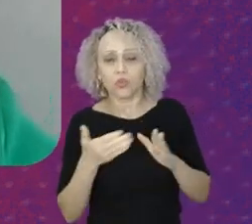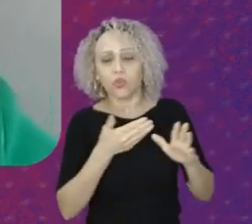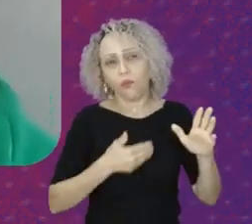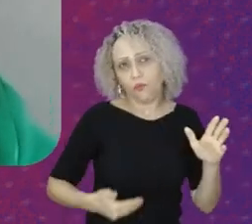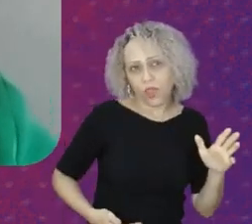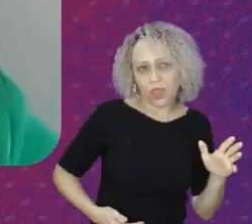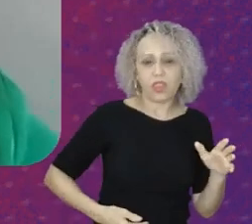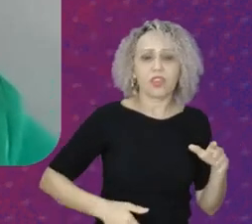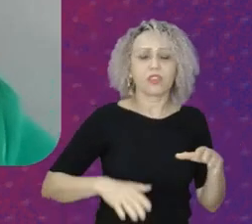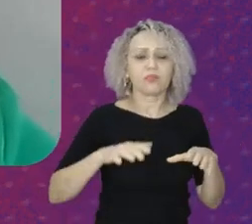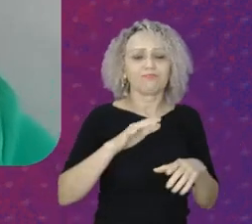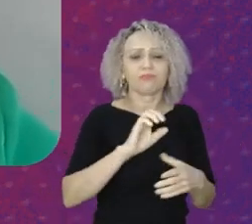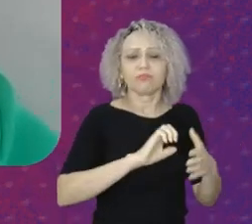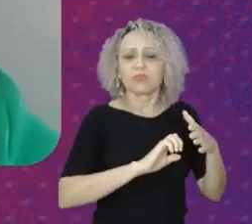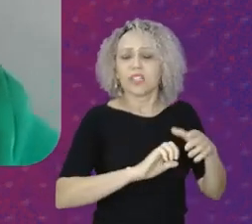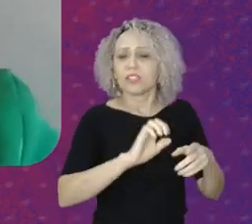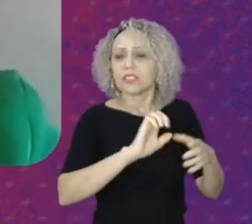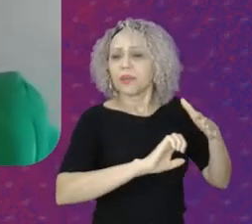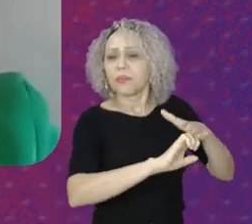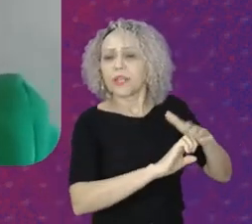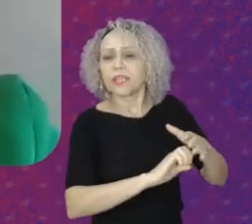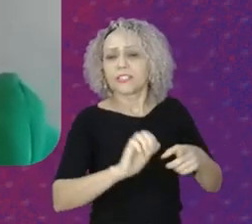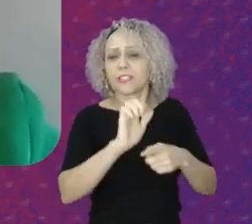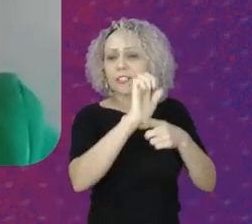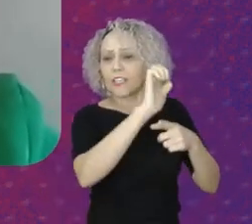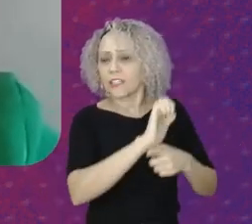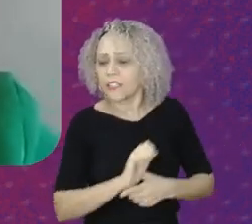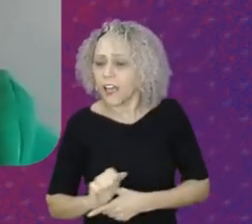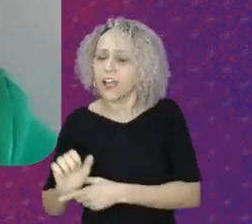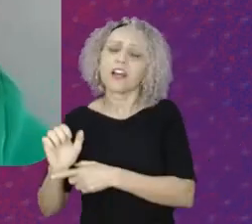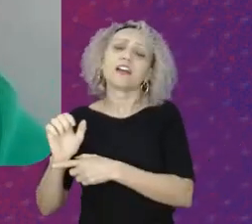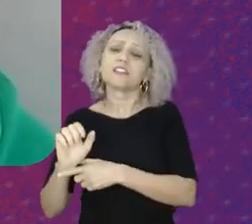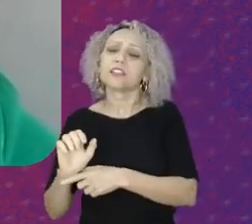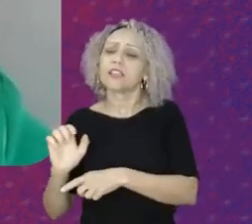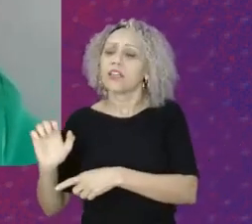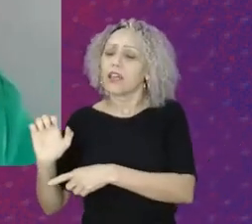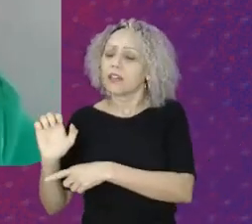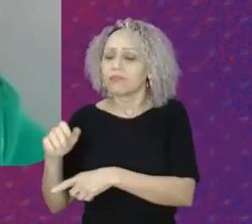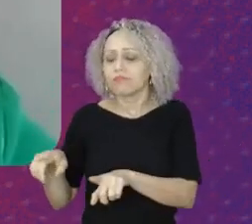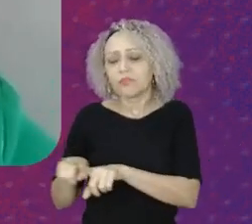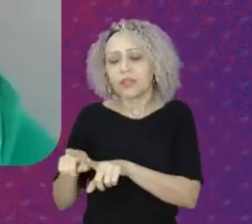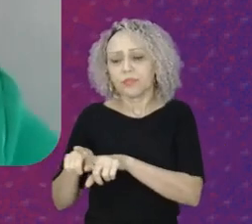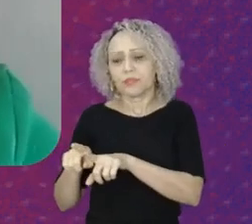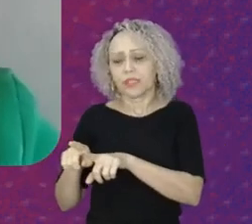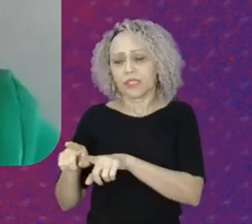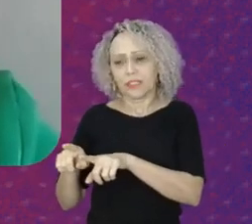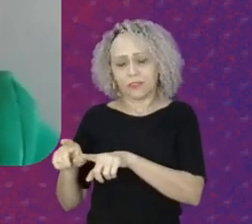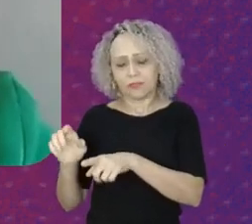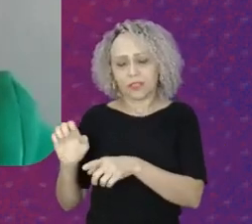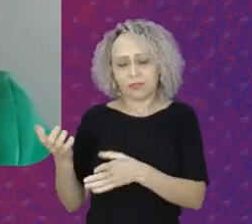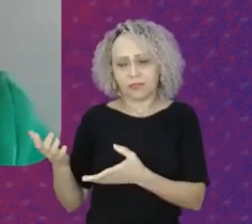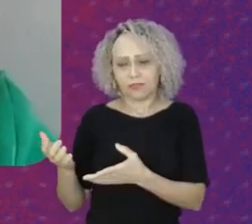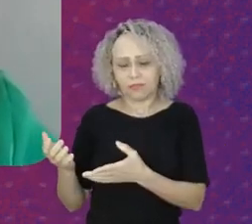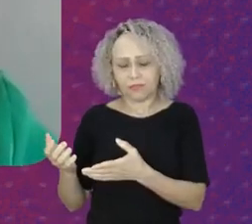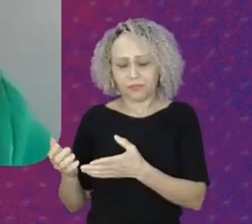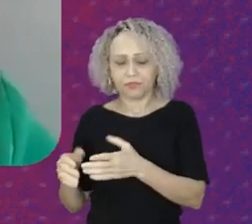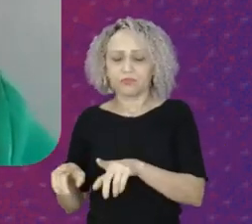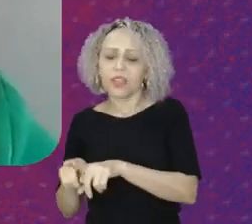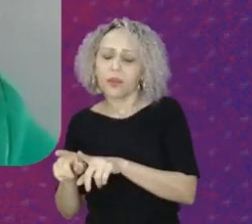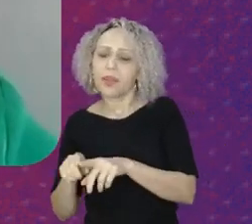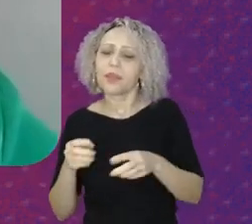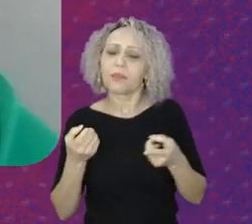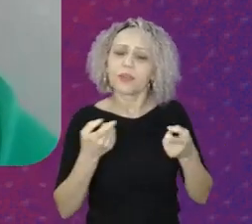estatais, prestadoras de serviço, avancem numa comunicação não racista. Parceria com o MDA, com